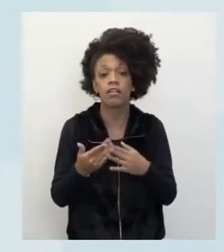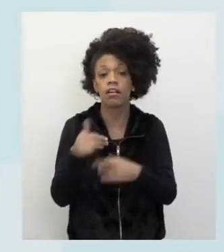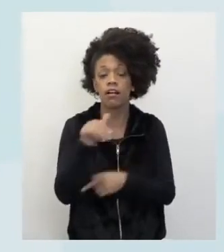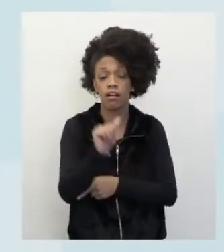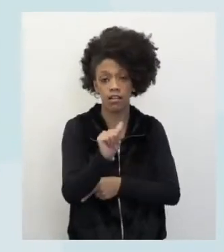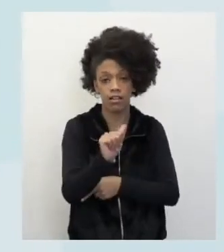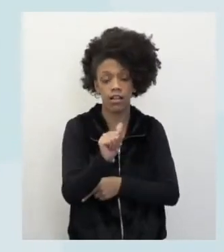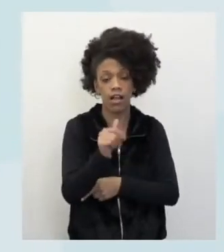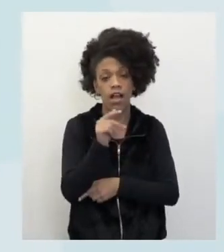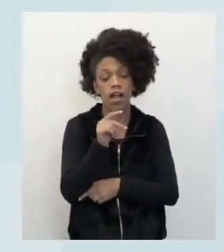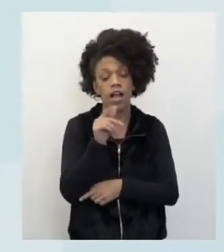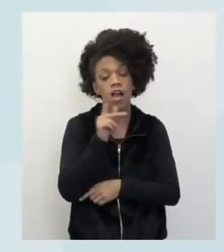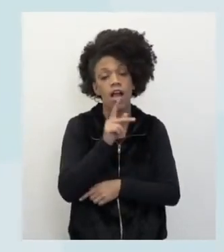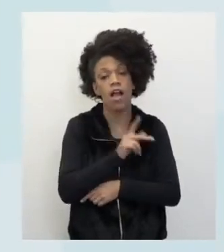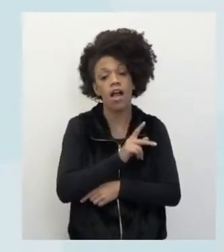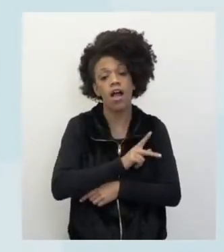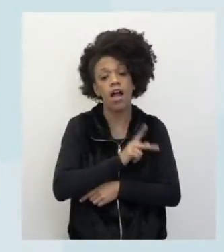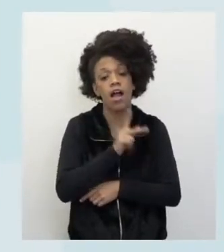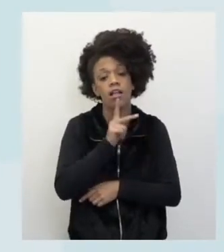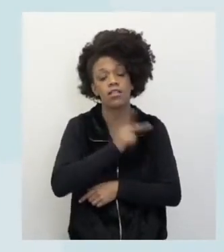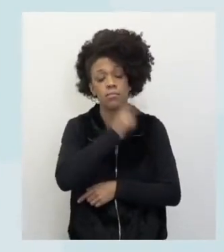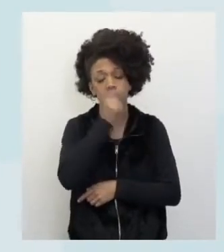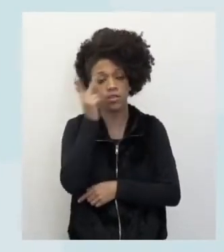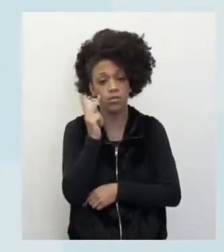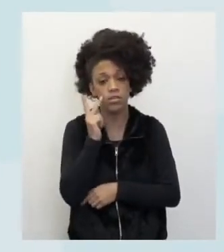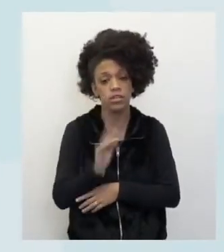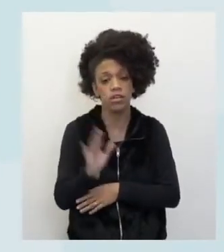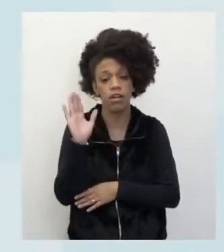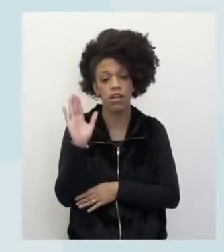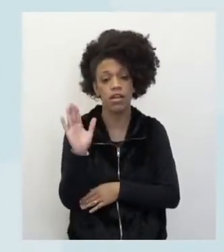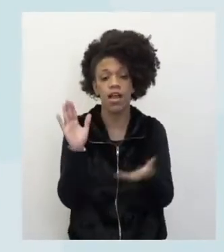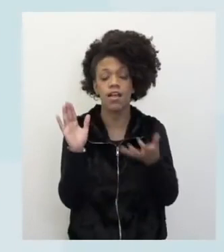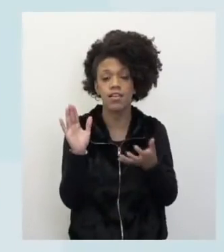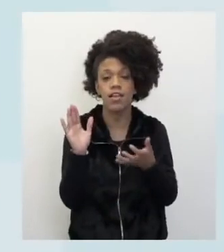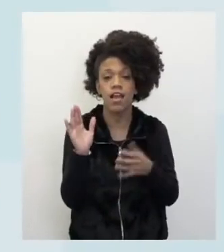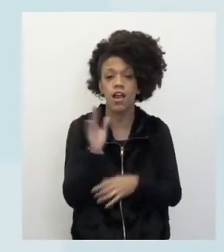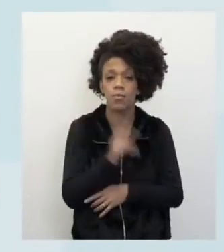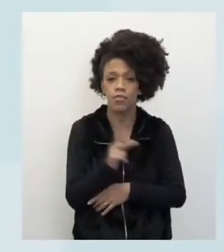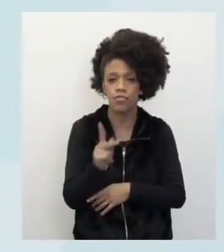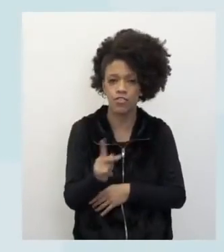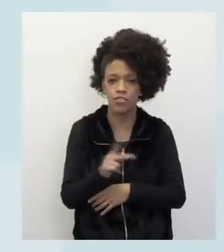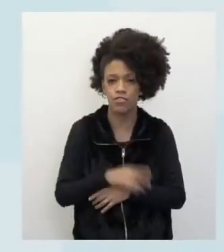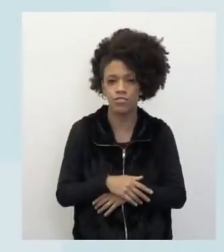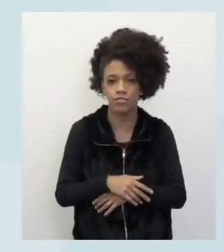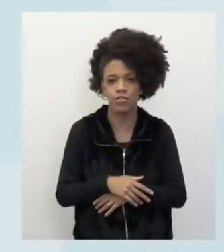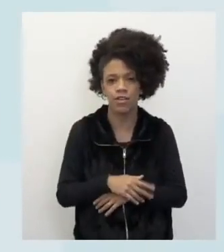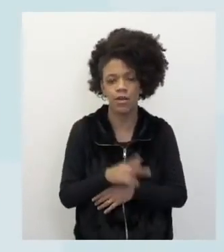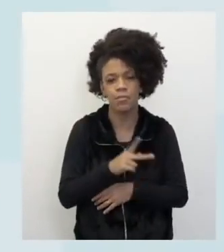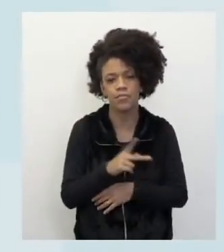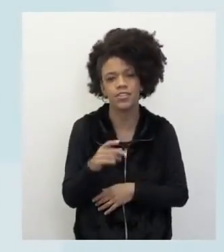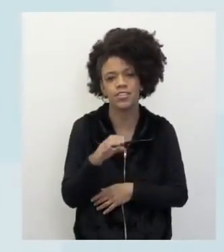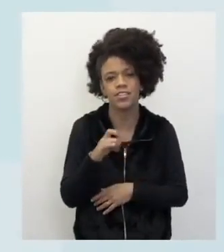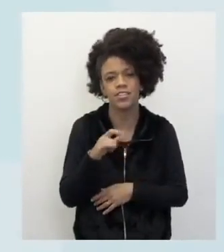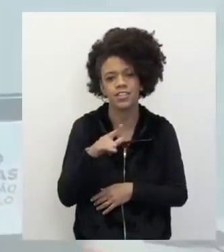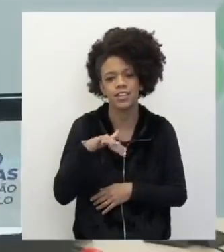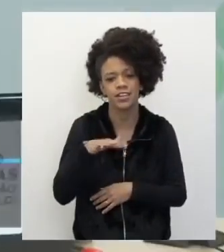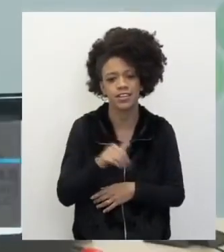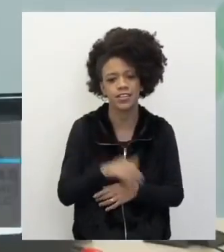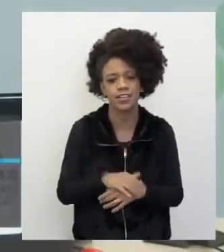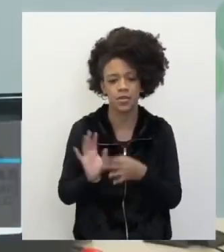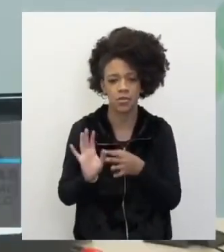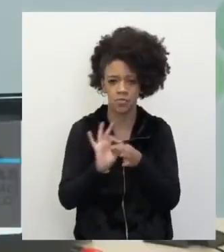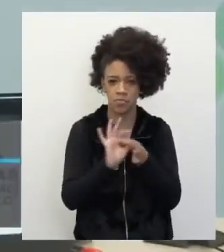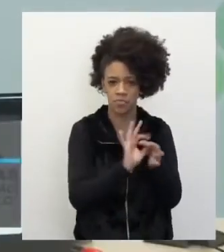As pessoas que estão com a mão levantada é porque querem ser professor. Isso foi a professora Célia. Essa é a relação